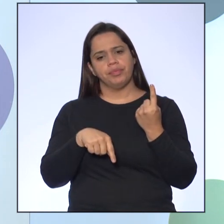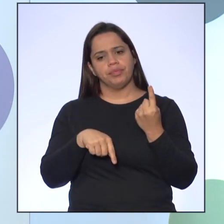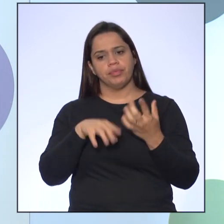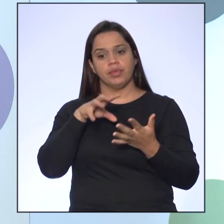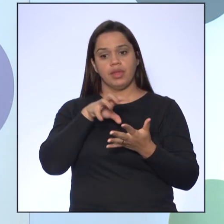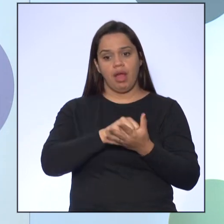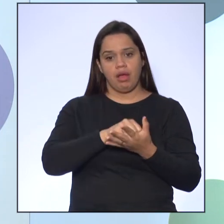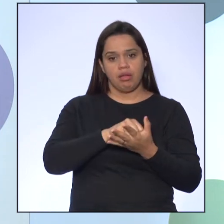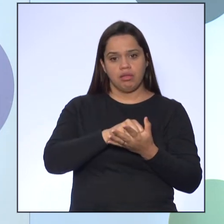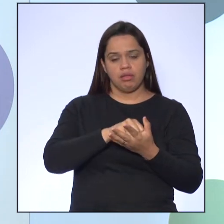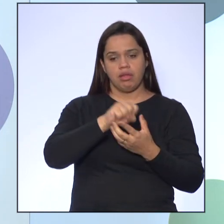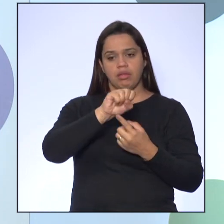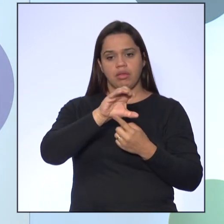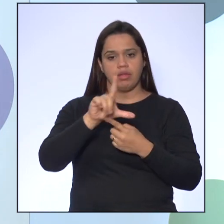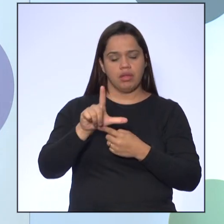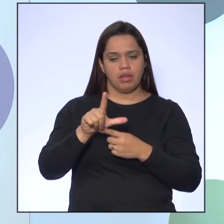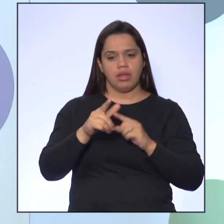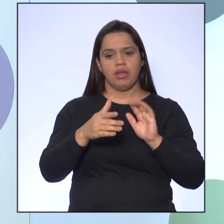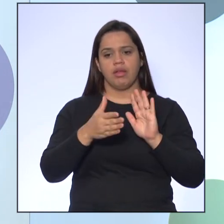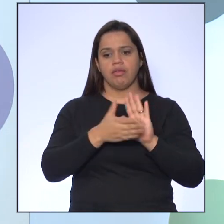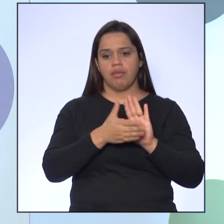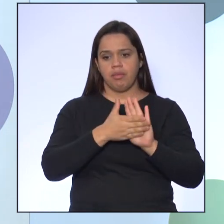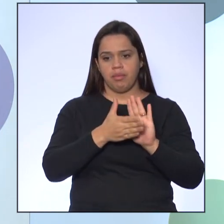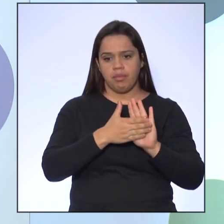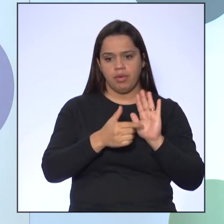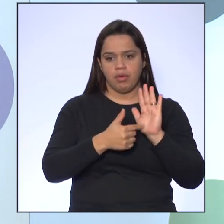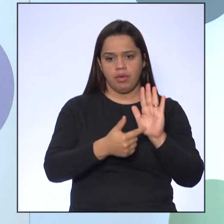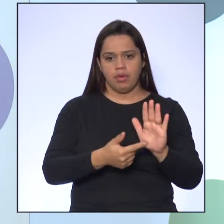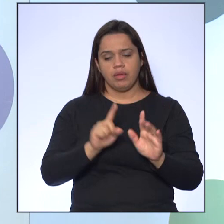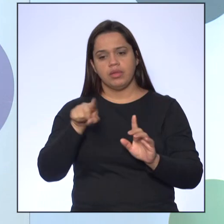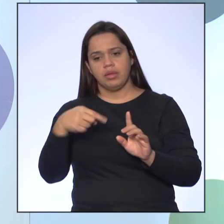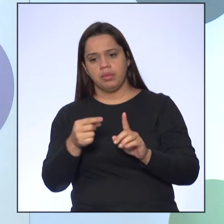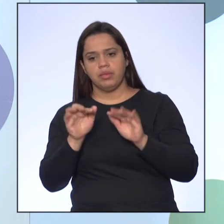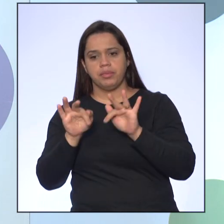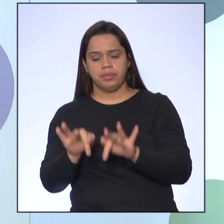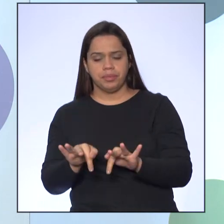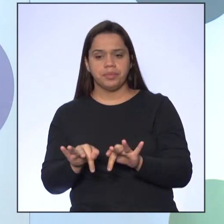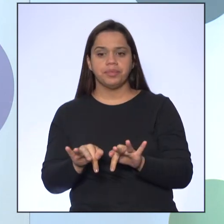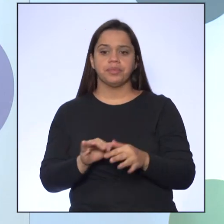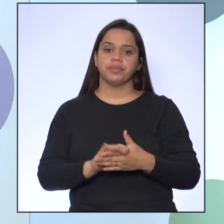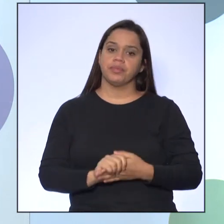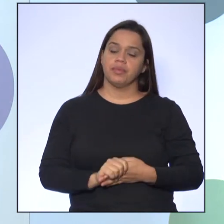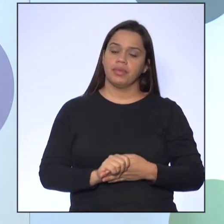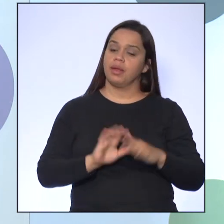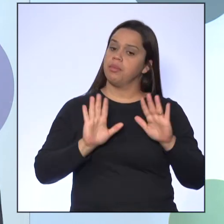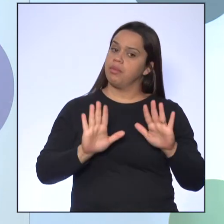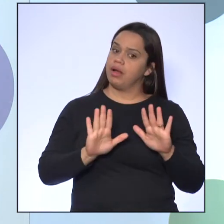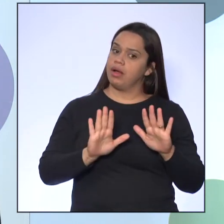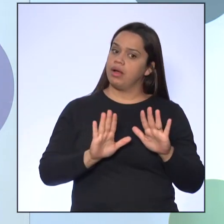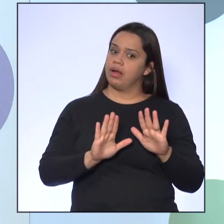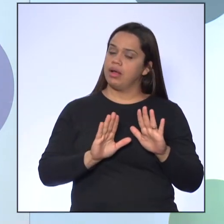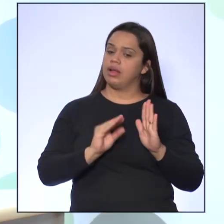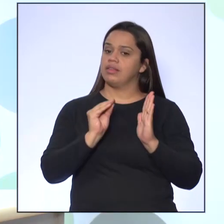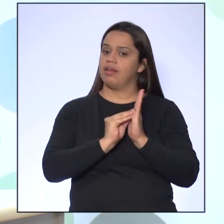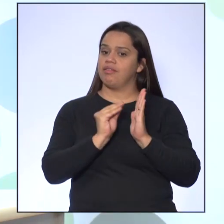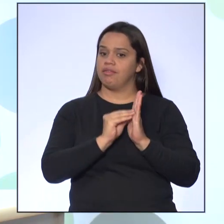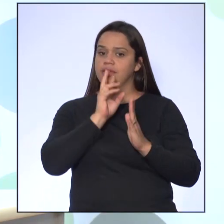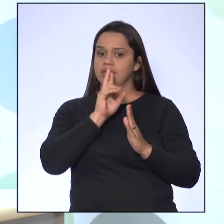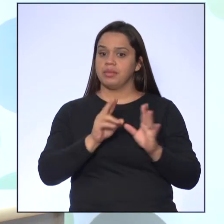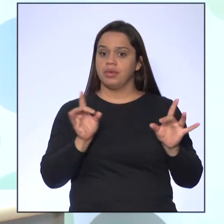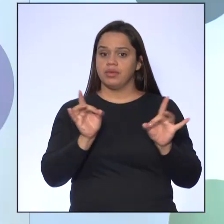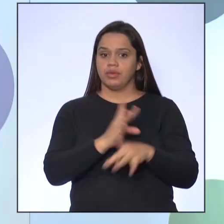cadastrar o cliente, realizar uma proposta, depois finalizar. Mas eu senti falta ainda da resposta completa, né?